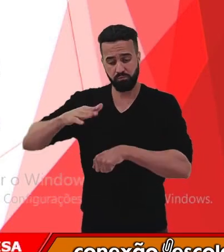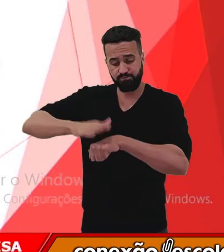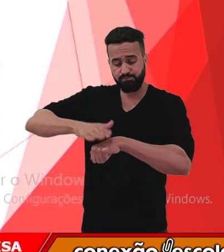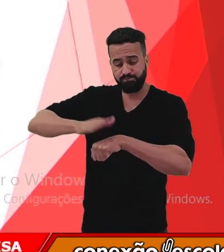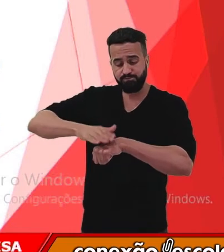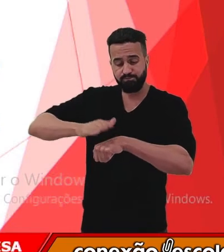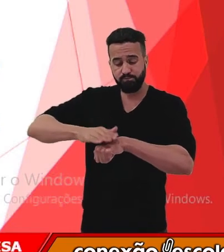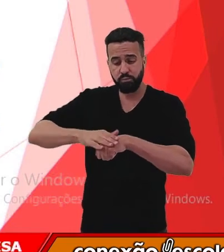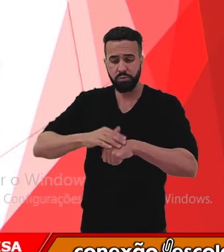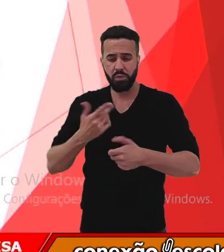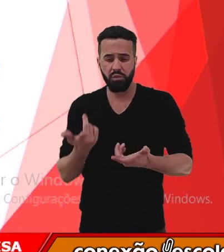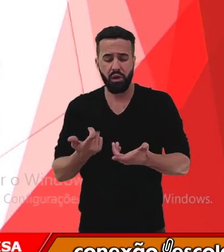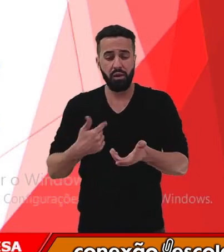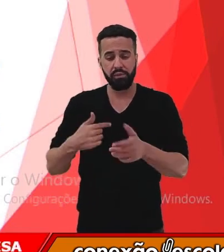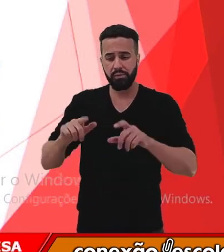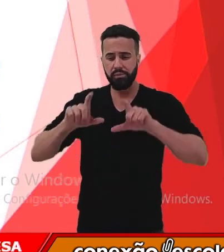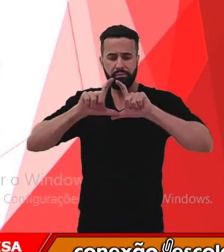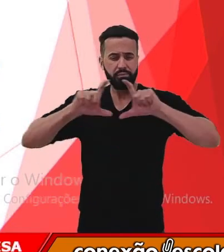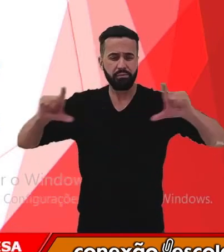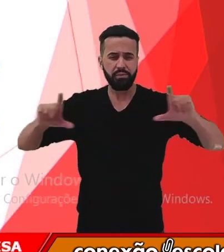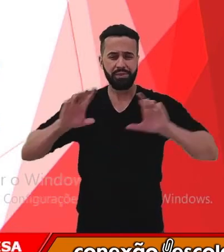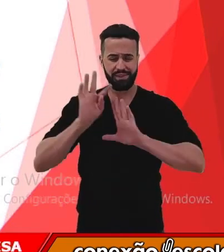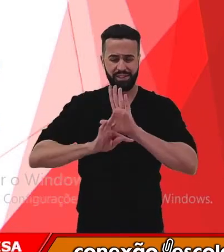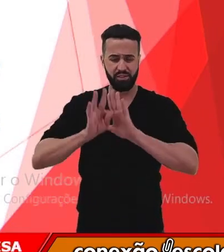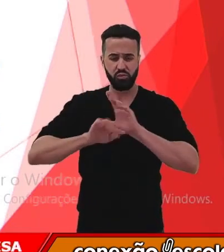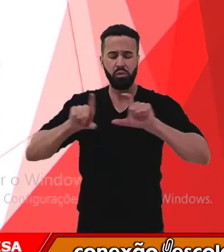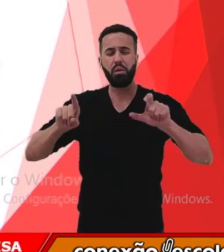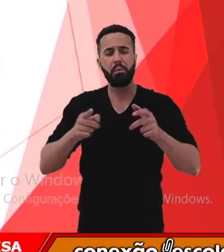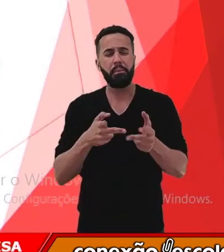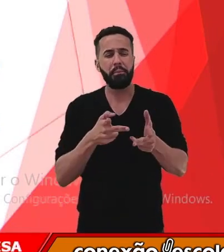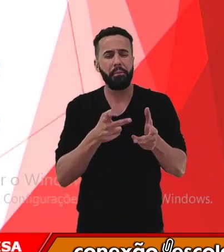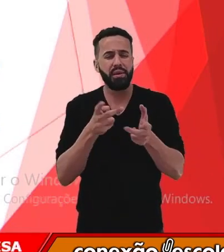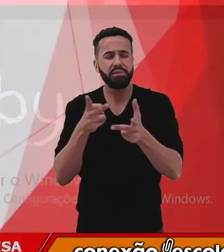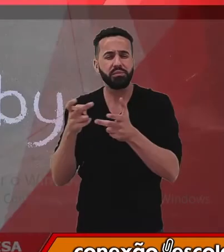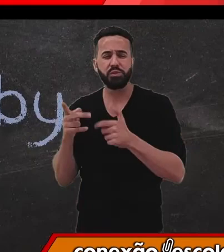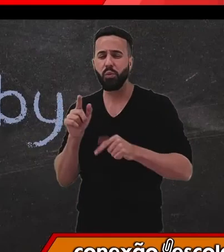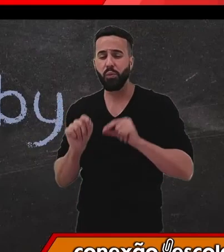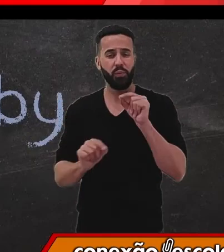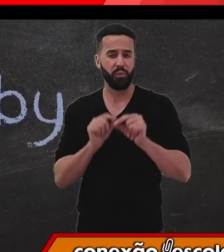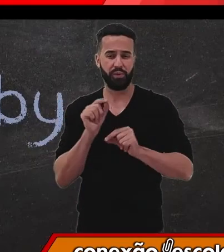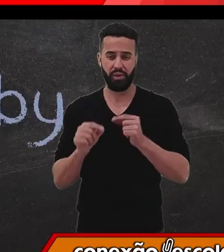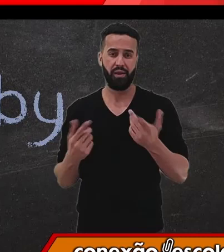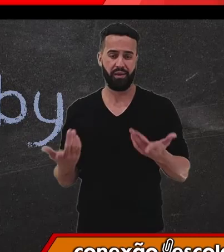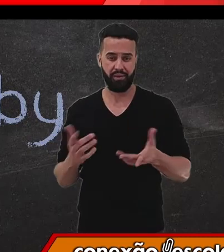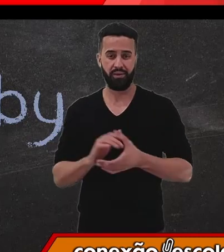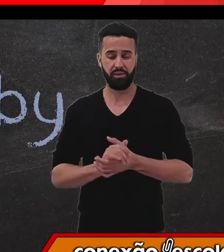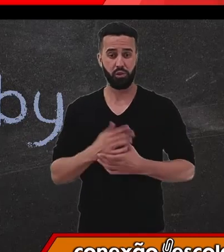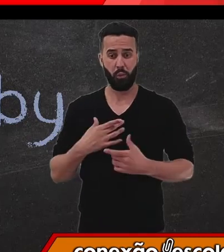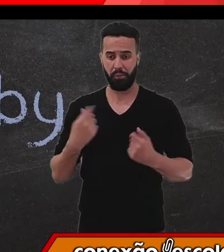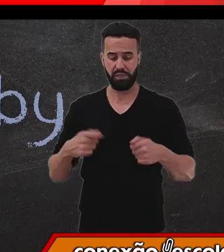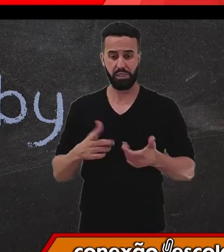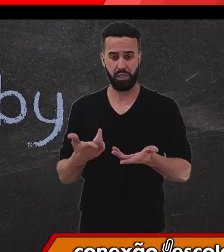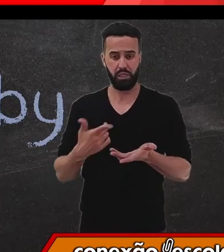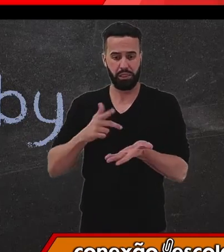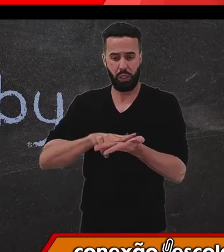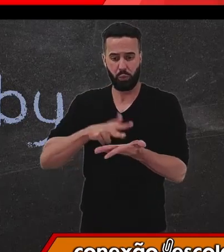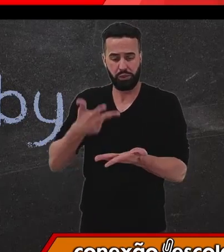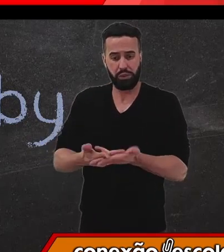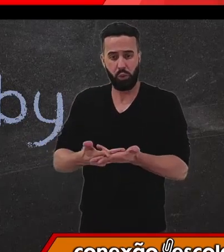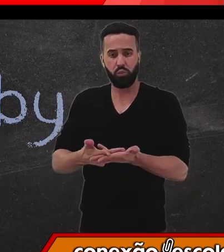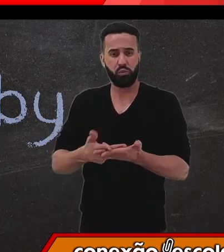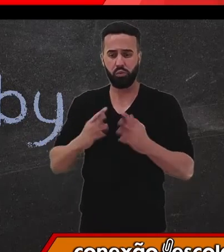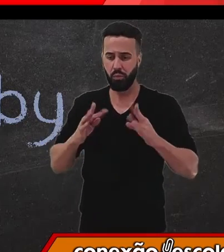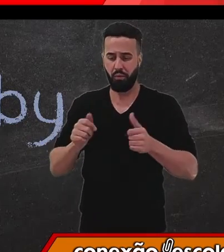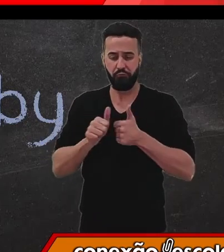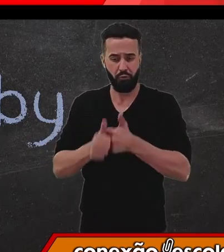breve interpretação do texto. Não há necessidade de traduzir ao pé da letra. Lembre-se, eu quero deixar claro,